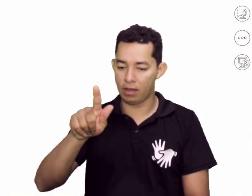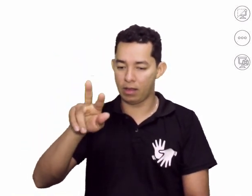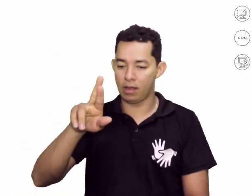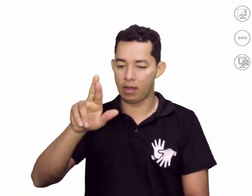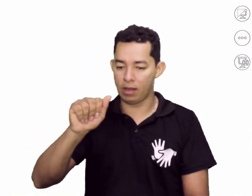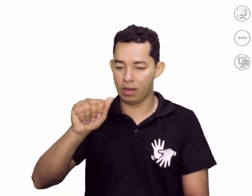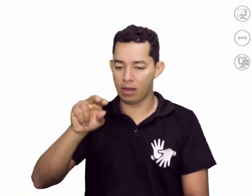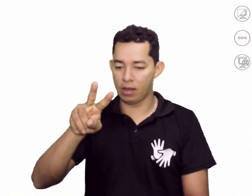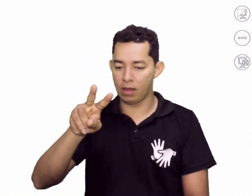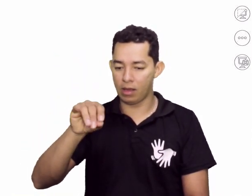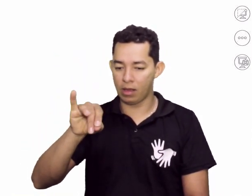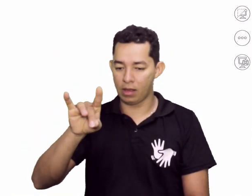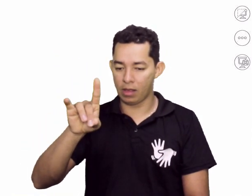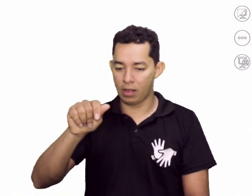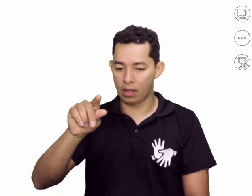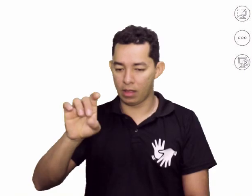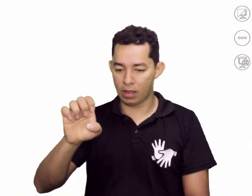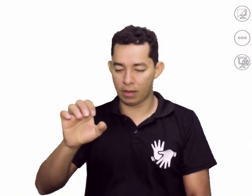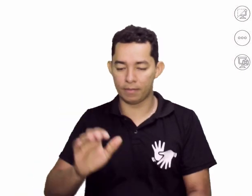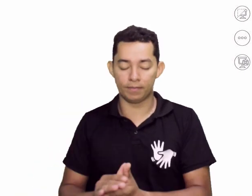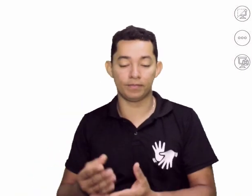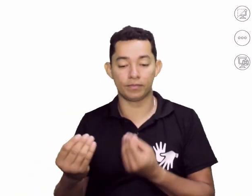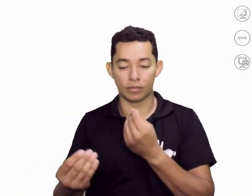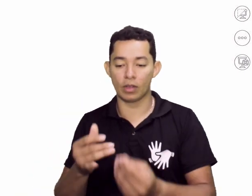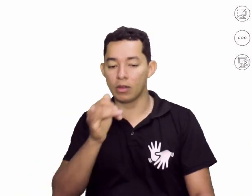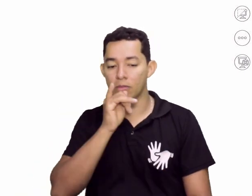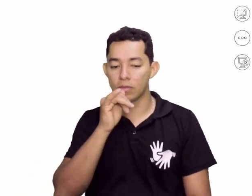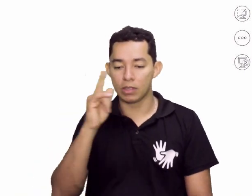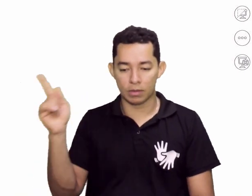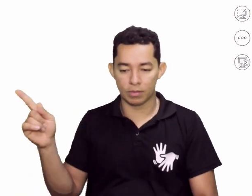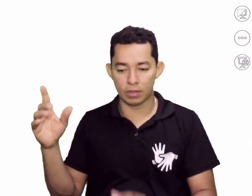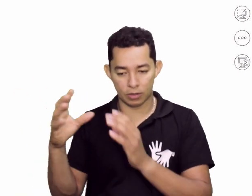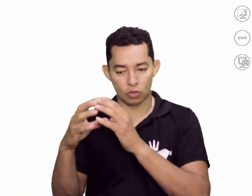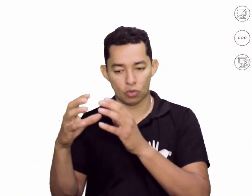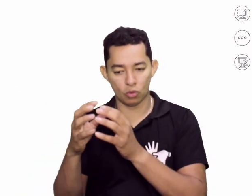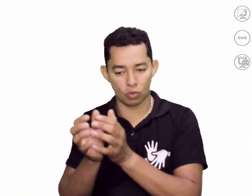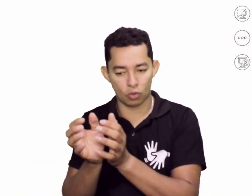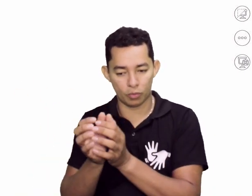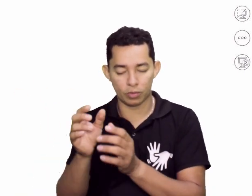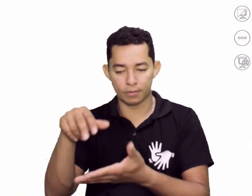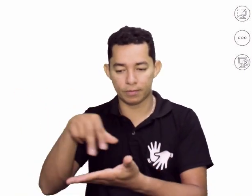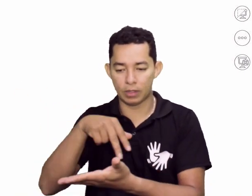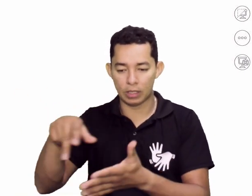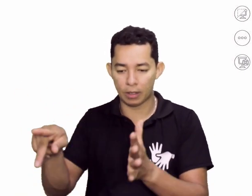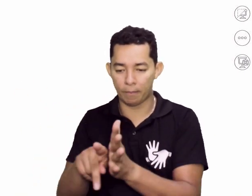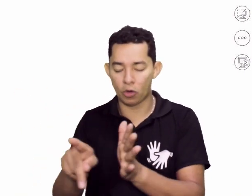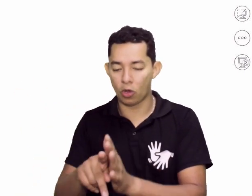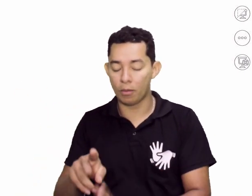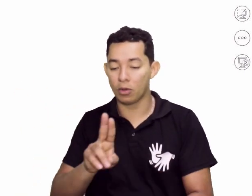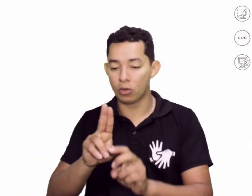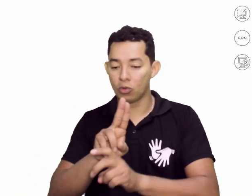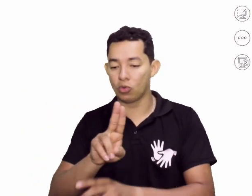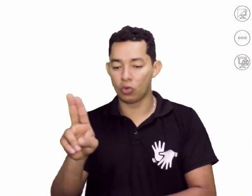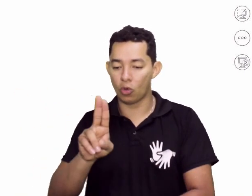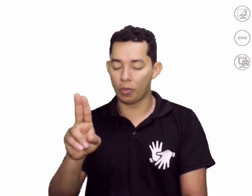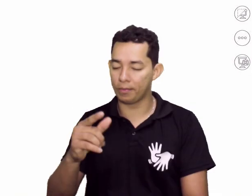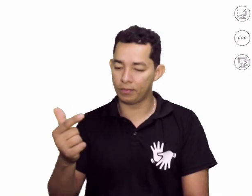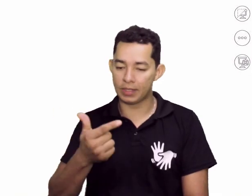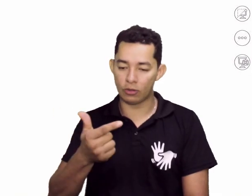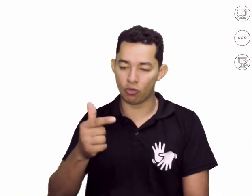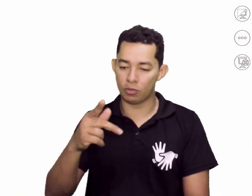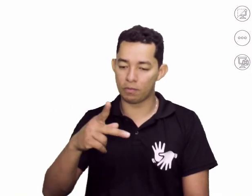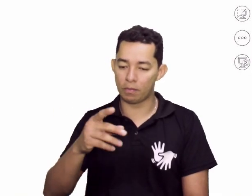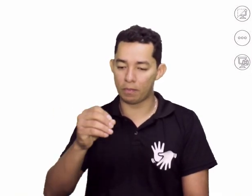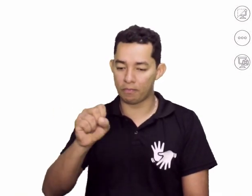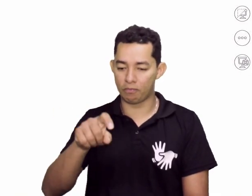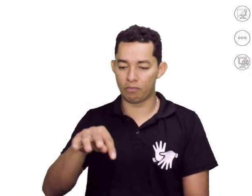exemplo, temos aqui a companhia Segundo Posto, né? Destacando que a posição dos corpos no espaço e a